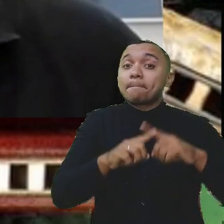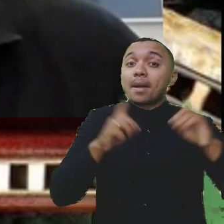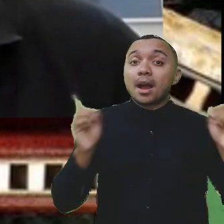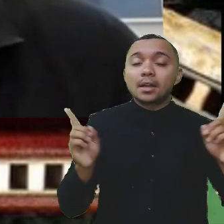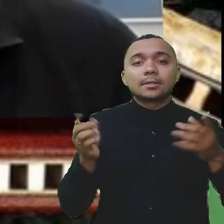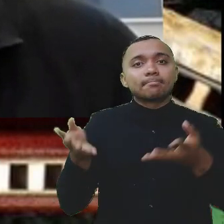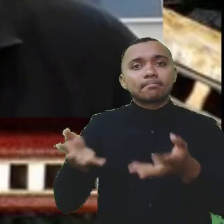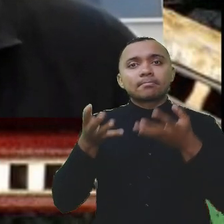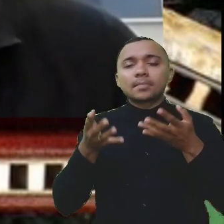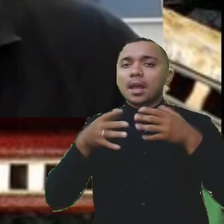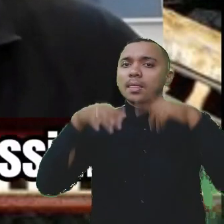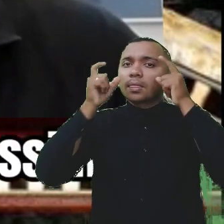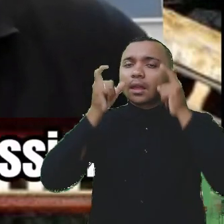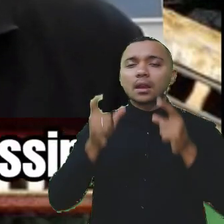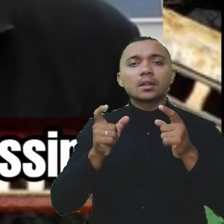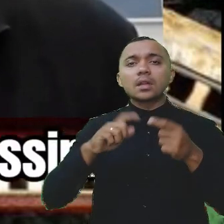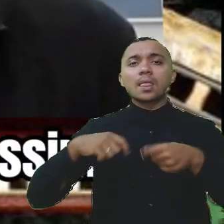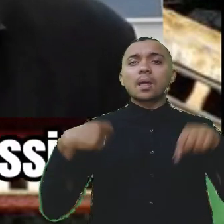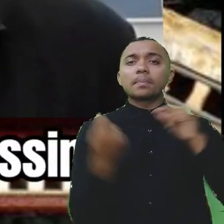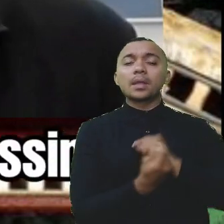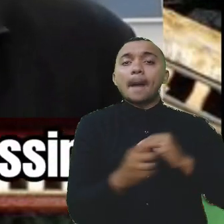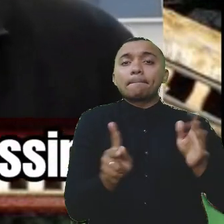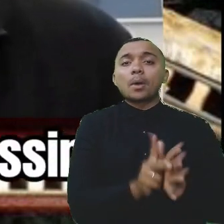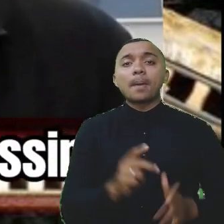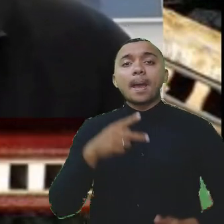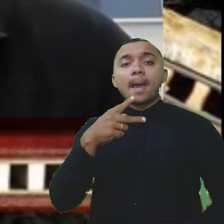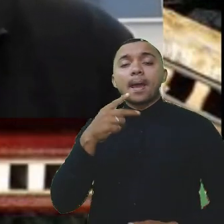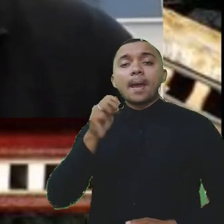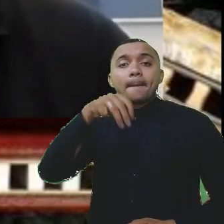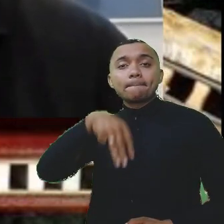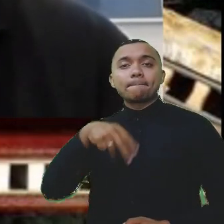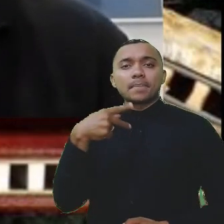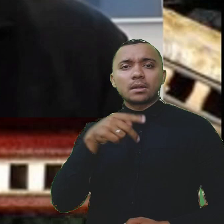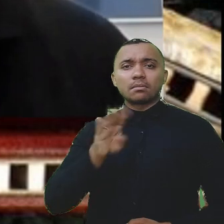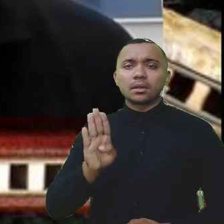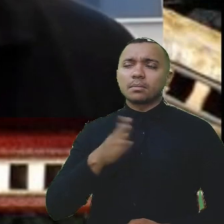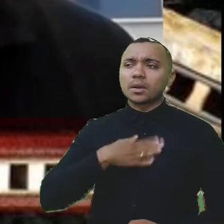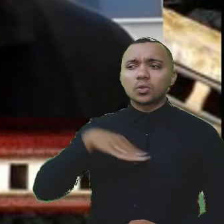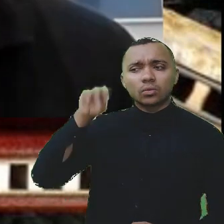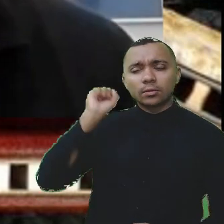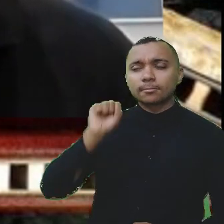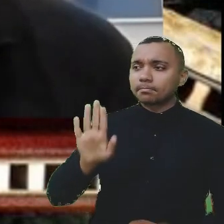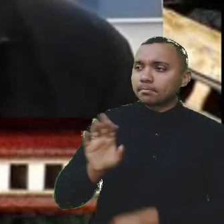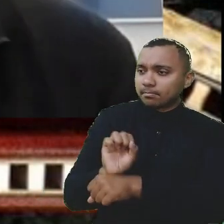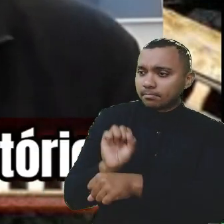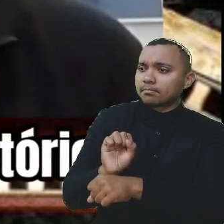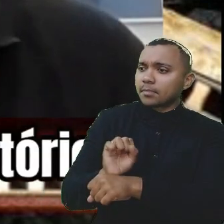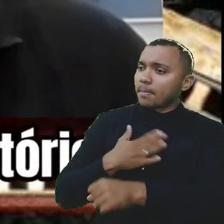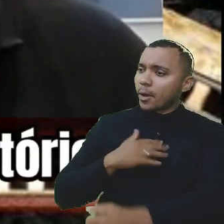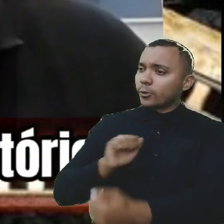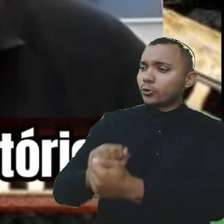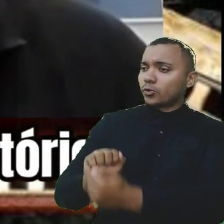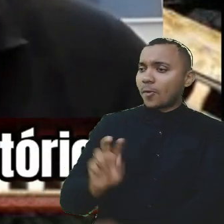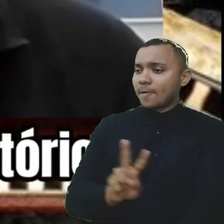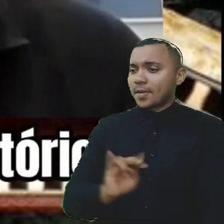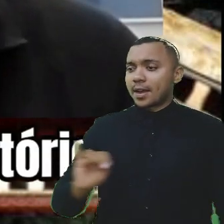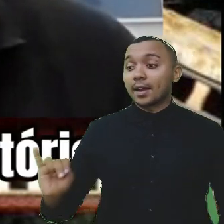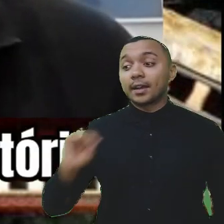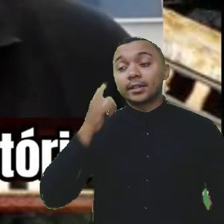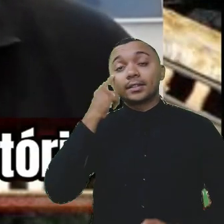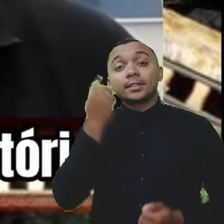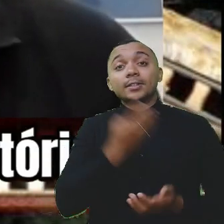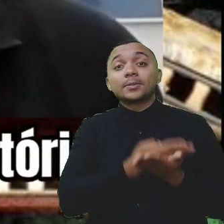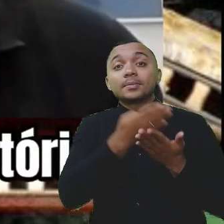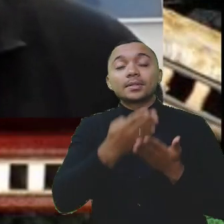querendo vir para o lado popular. Só que eu comecei a ouvir ele tocar e falei assim, peraí, mas deixa eu ir para o teu lado também. E a gente começou a